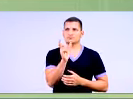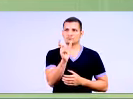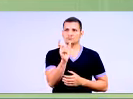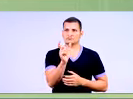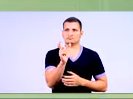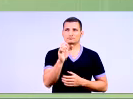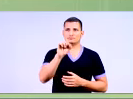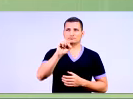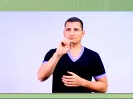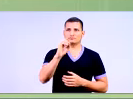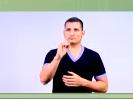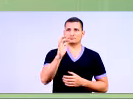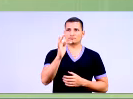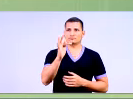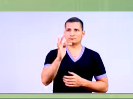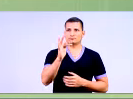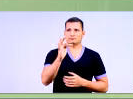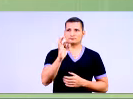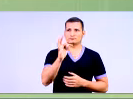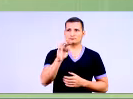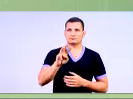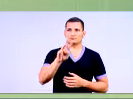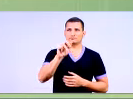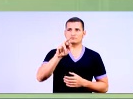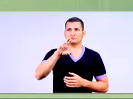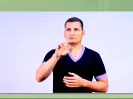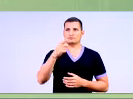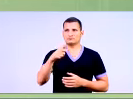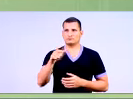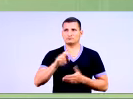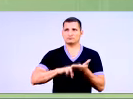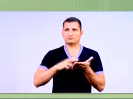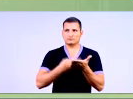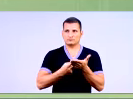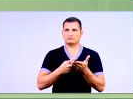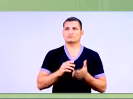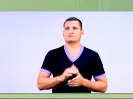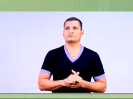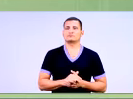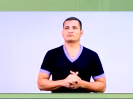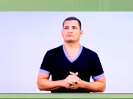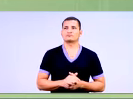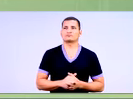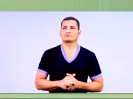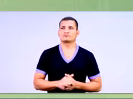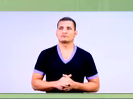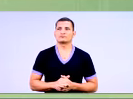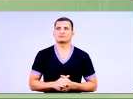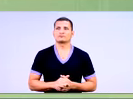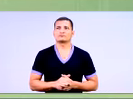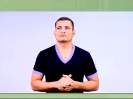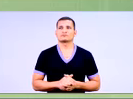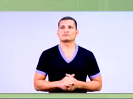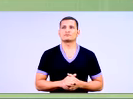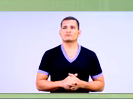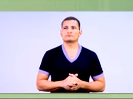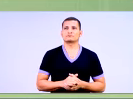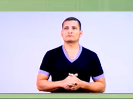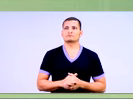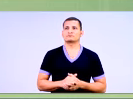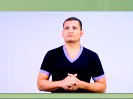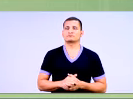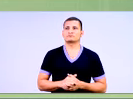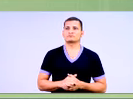software não tem tradução. Information Technology, né? Audit, auditoria de tecnologia da